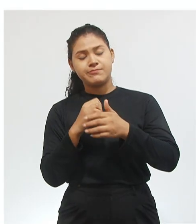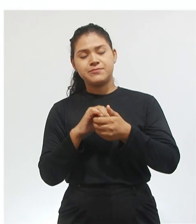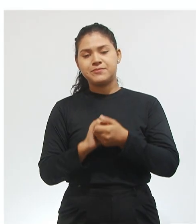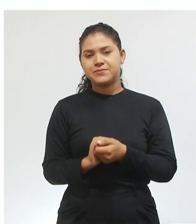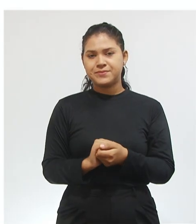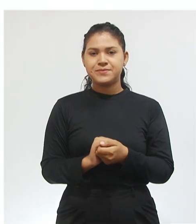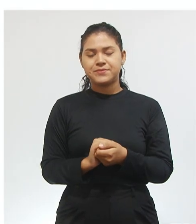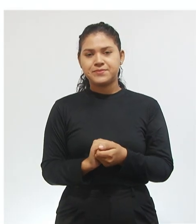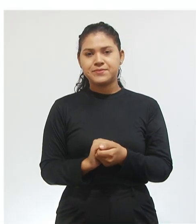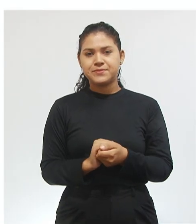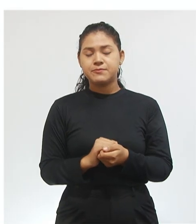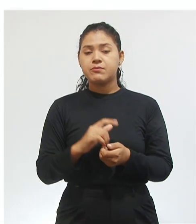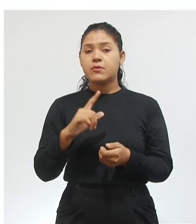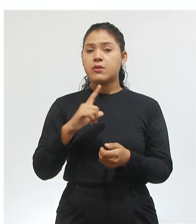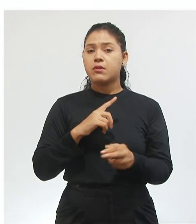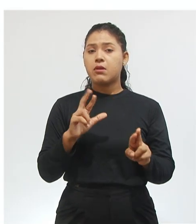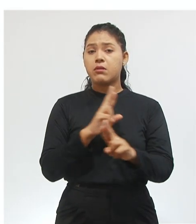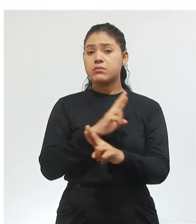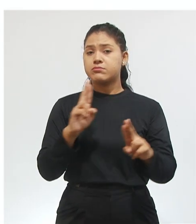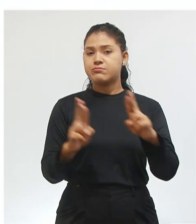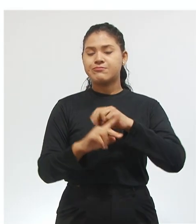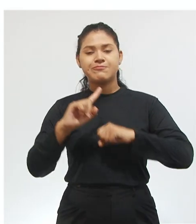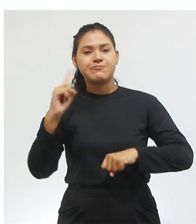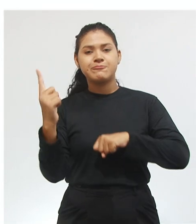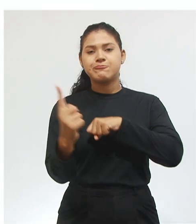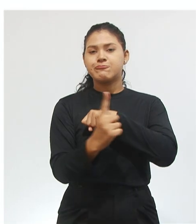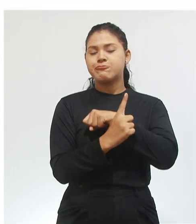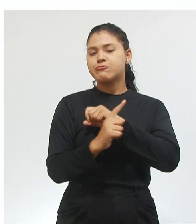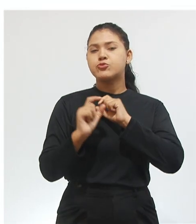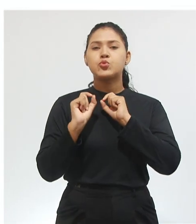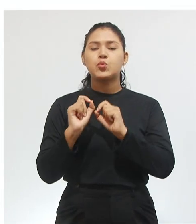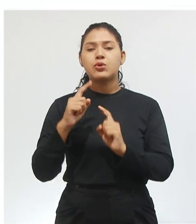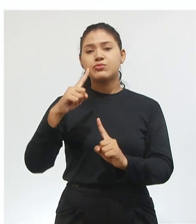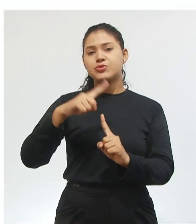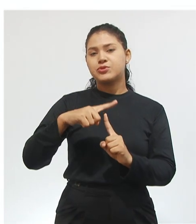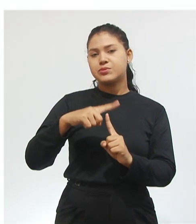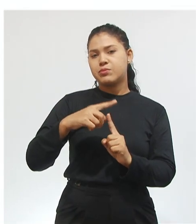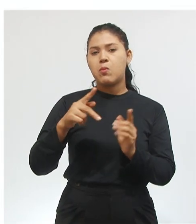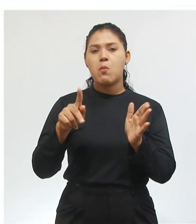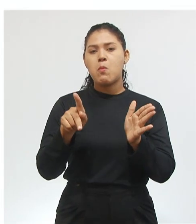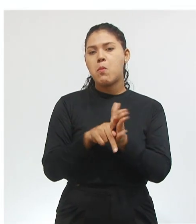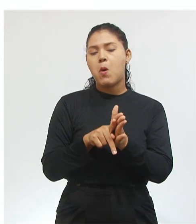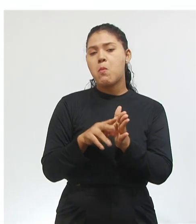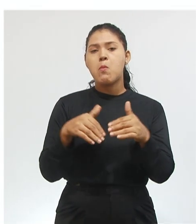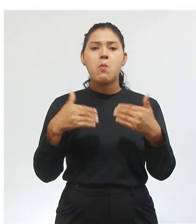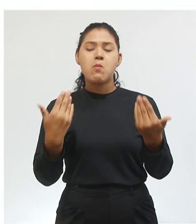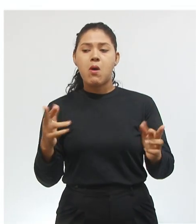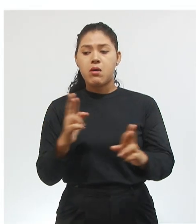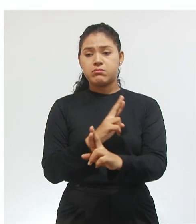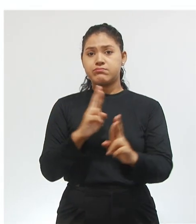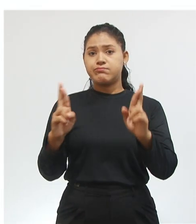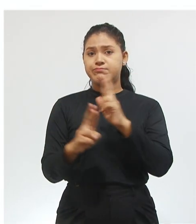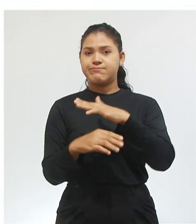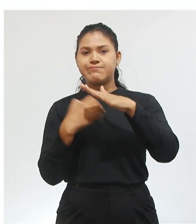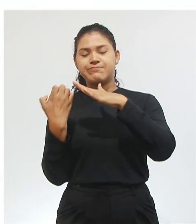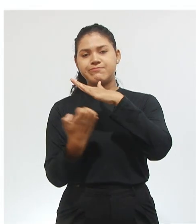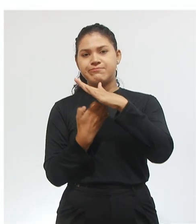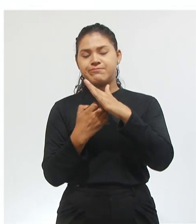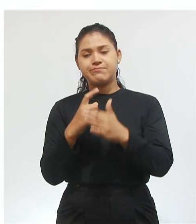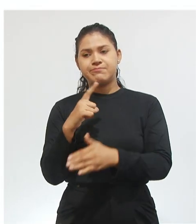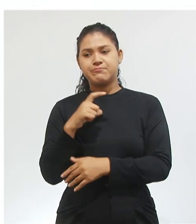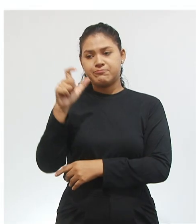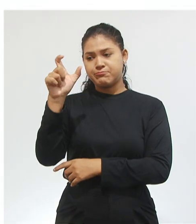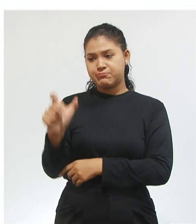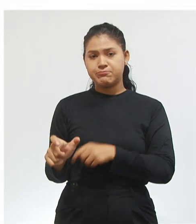nós temos aqui os relacionamentos com clientes né que são justamente o tipo de relação que uma empresa estabelece com